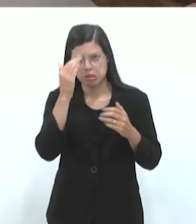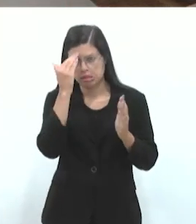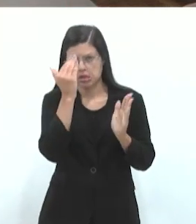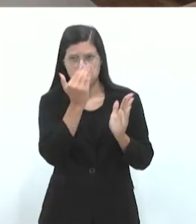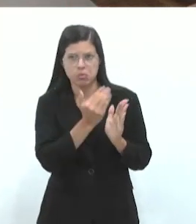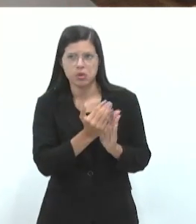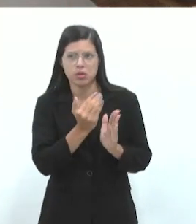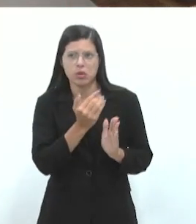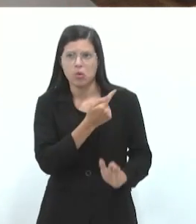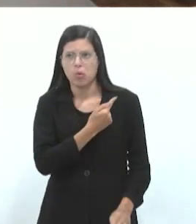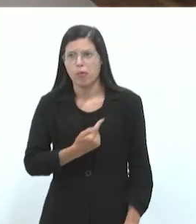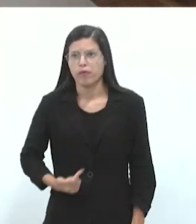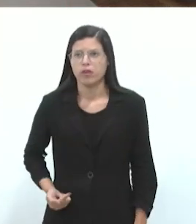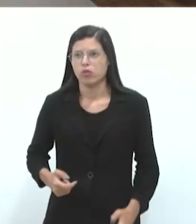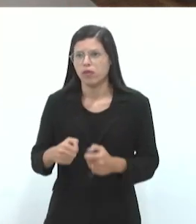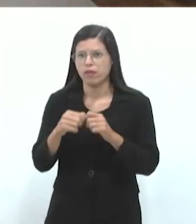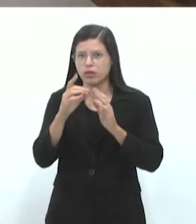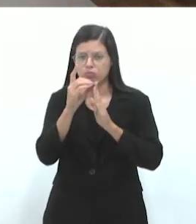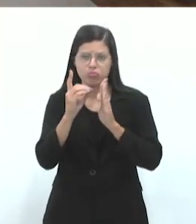baixa um decreto para não cumprir.